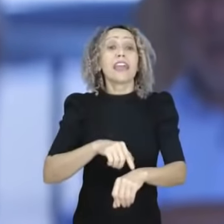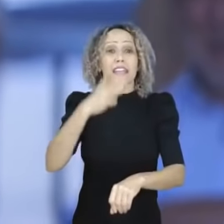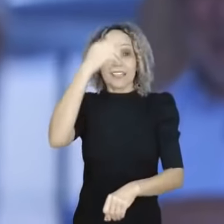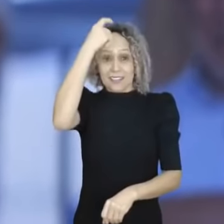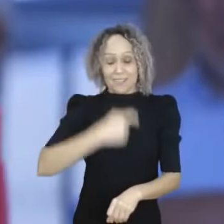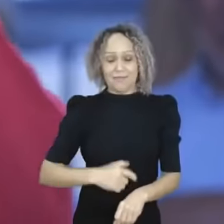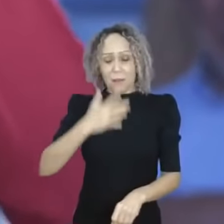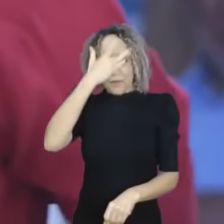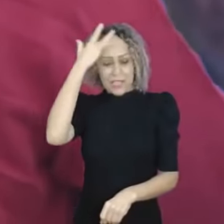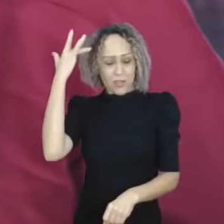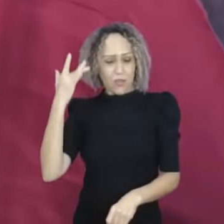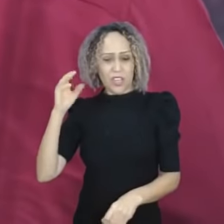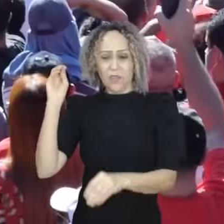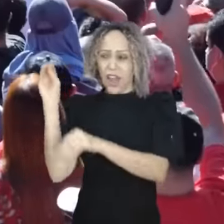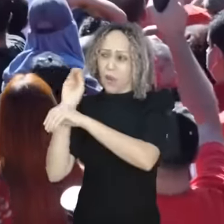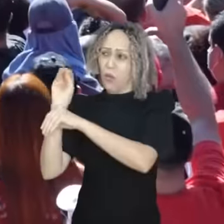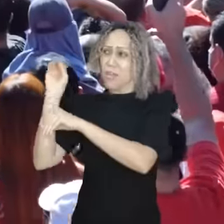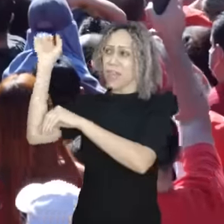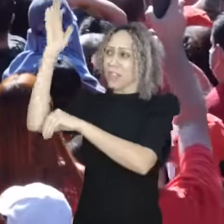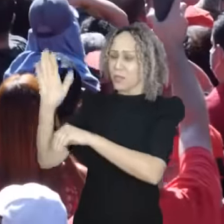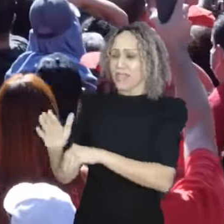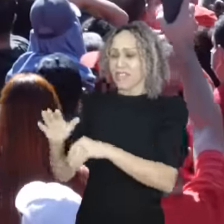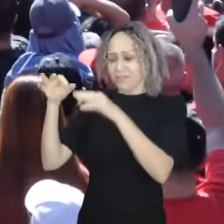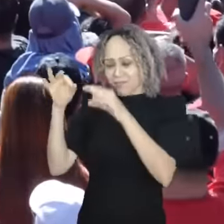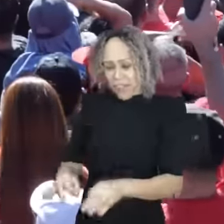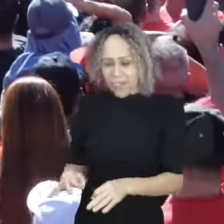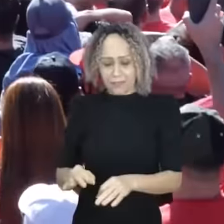Felipe, você que é prefeito de Diadema, vem aqui.